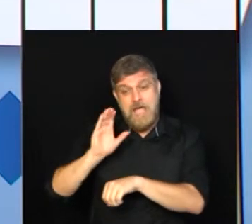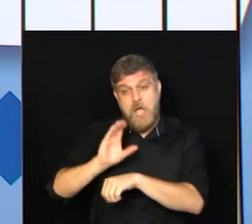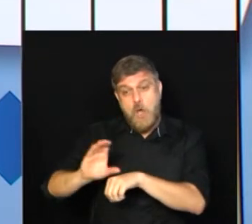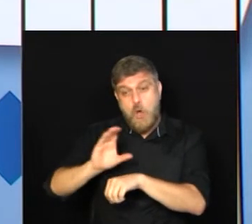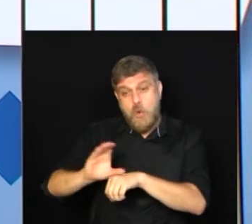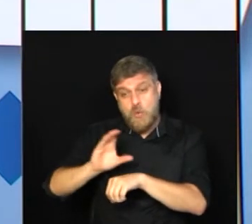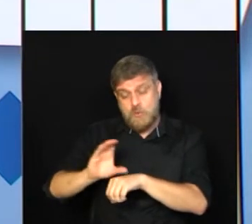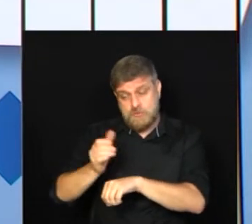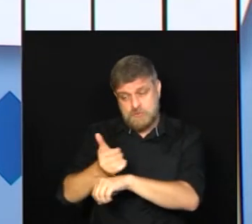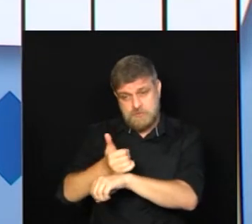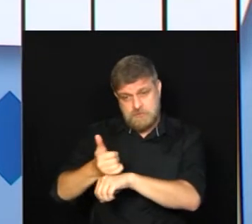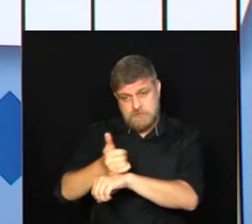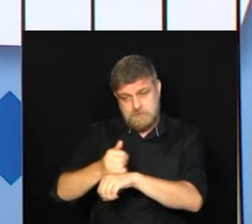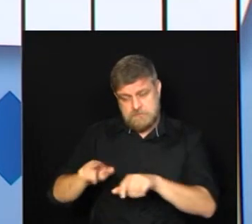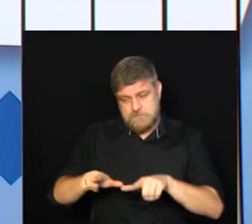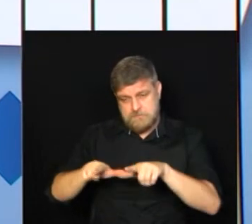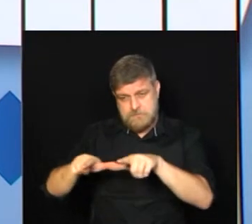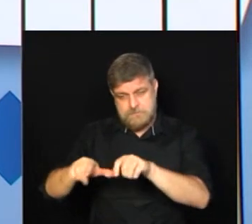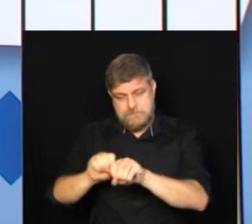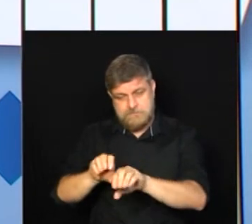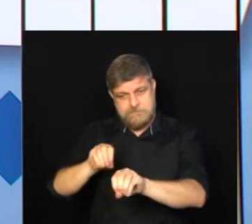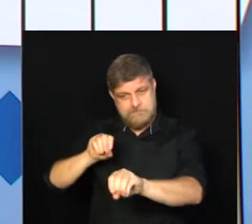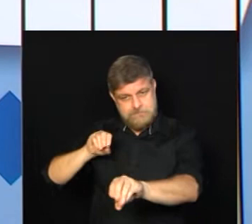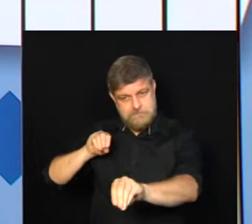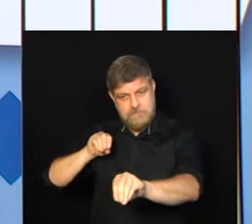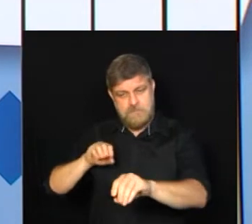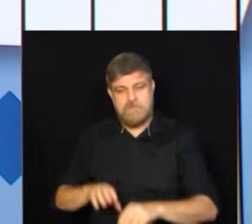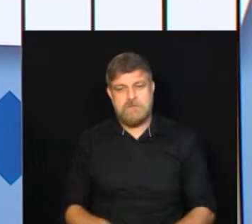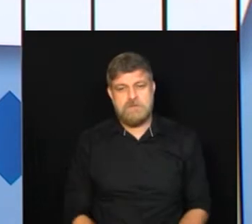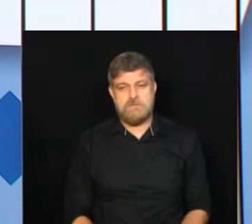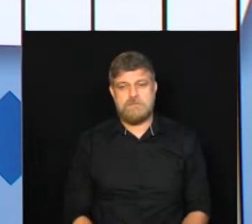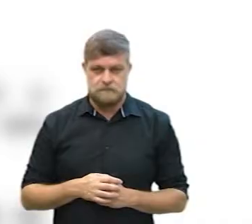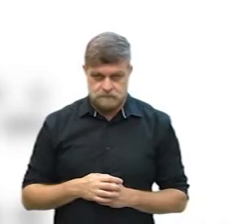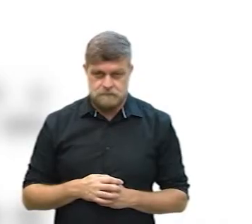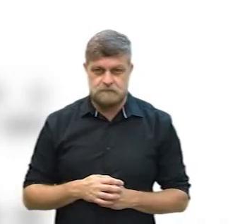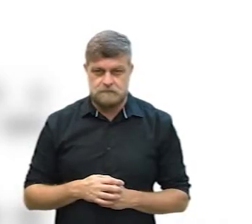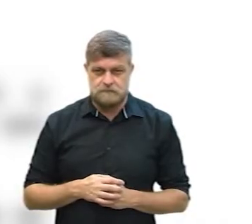capacitação profissional no modelo EAD.